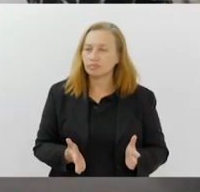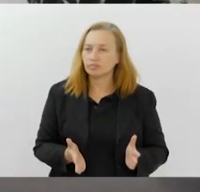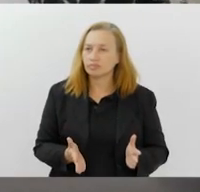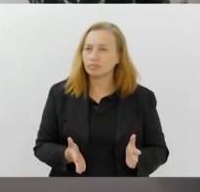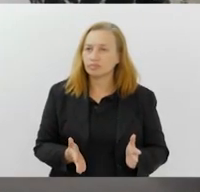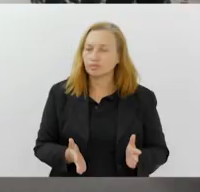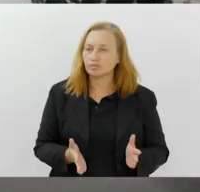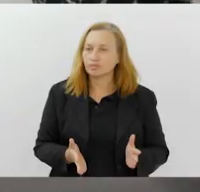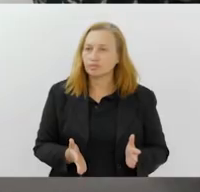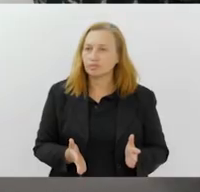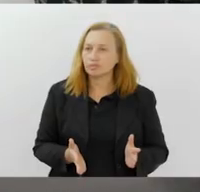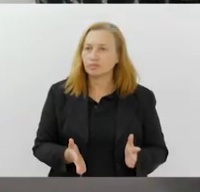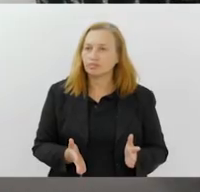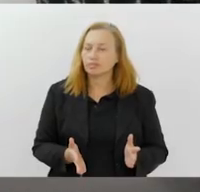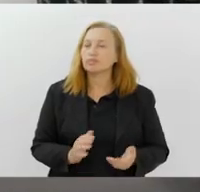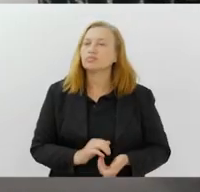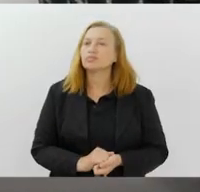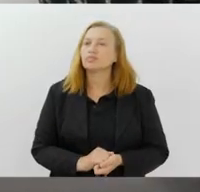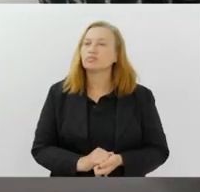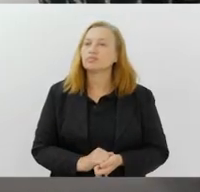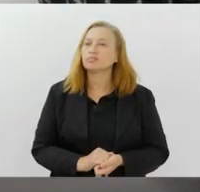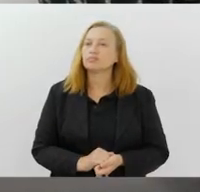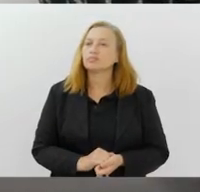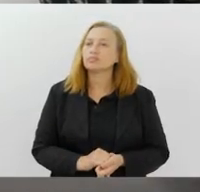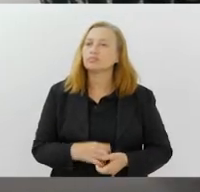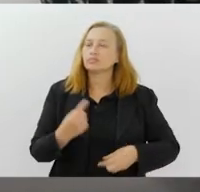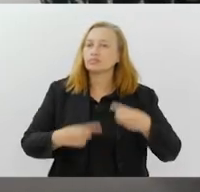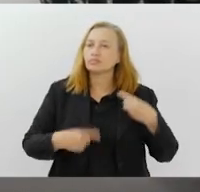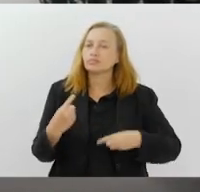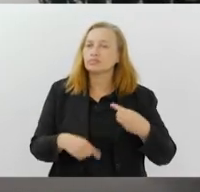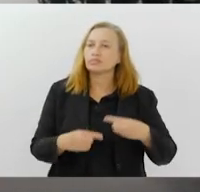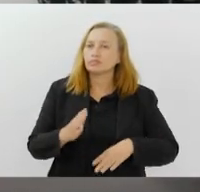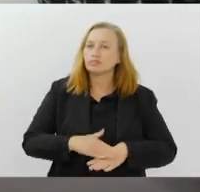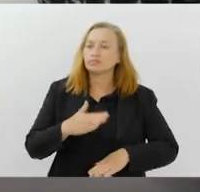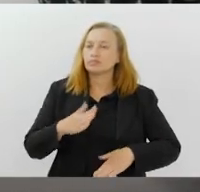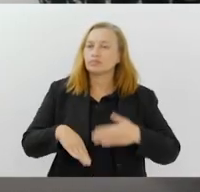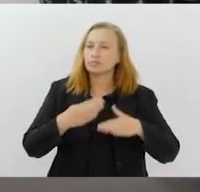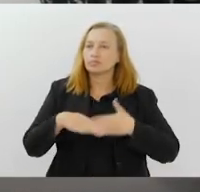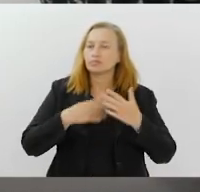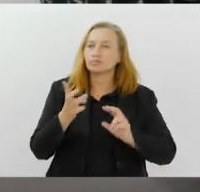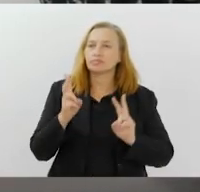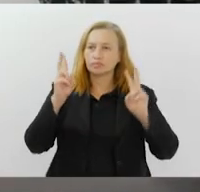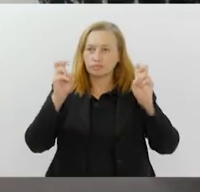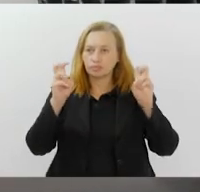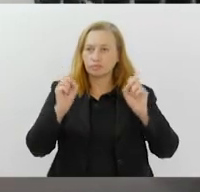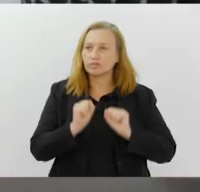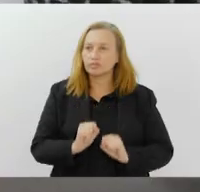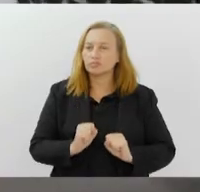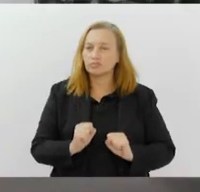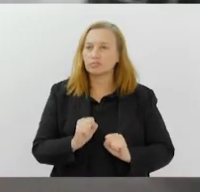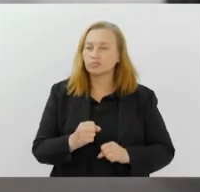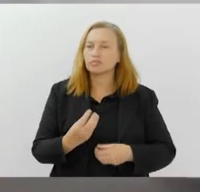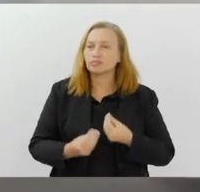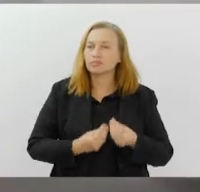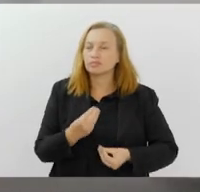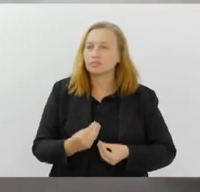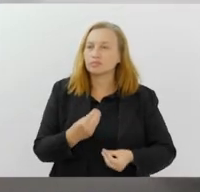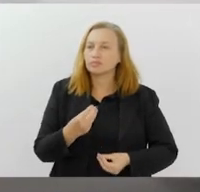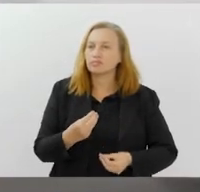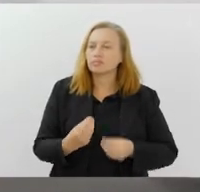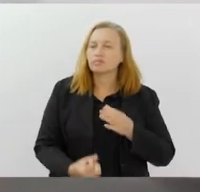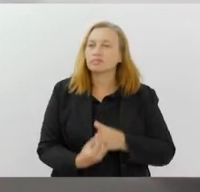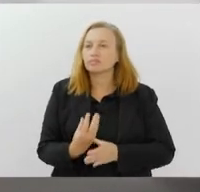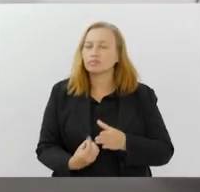dos entes do poder público com uma política pública mais avançada no tema como a gente pode produzir essa governança né